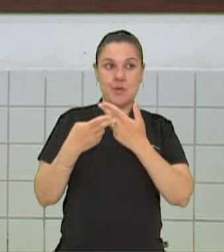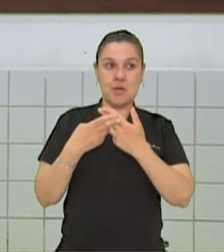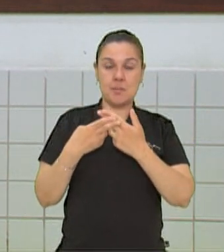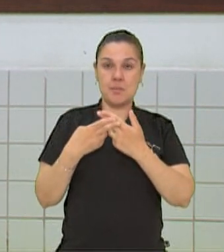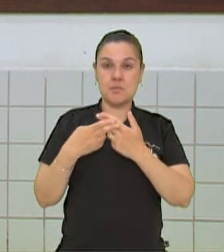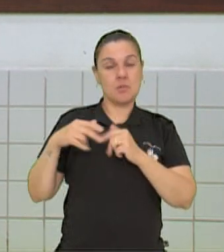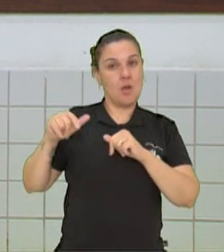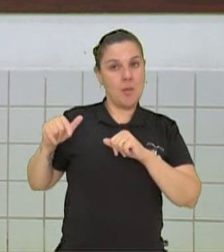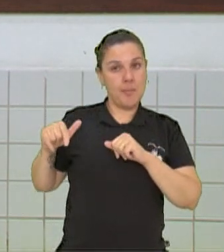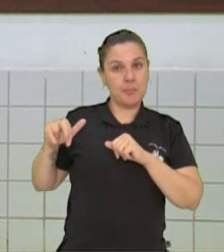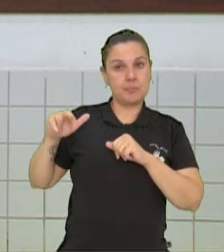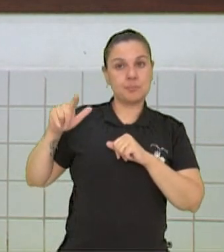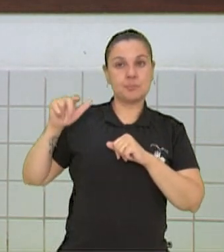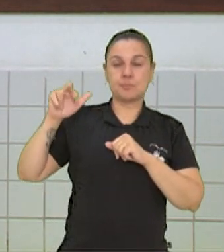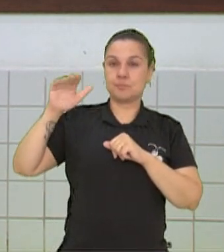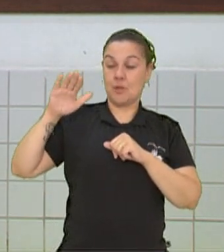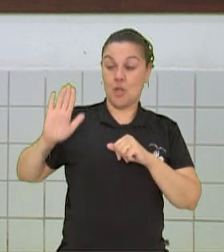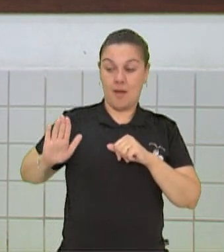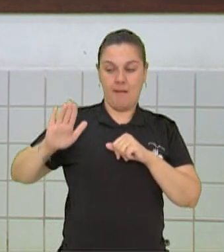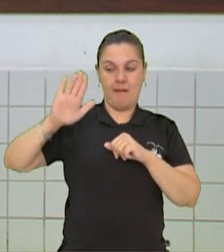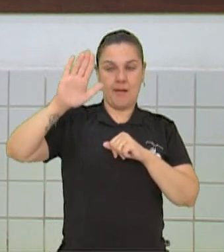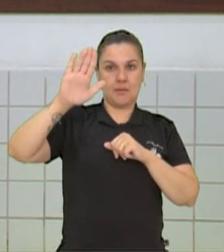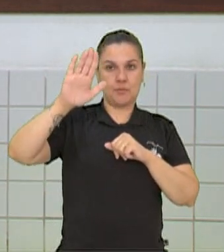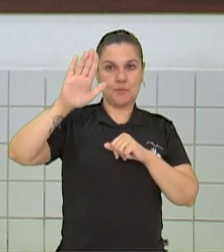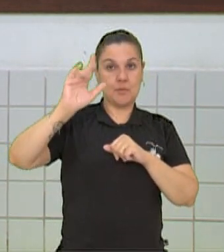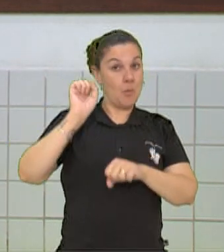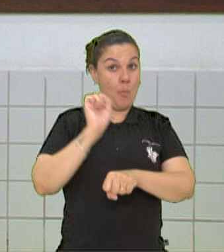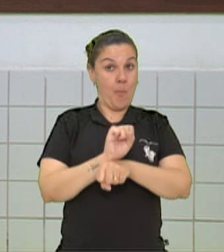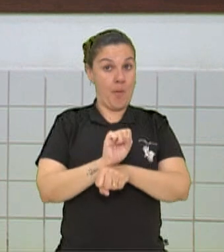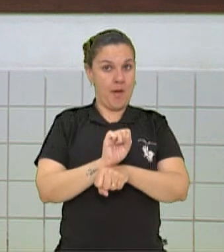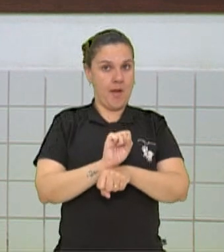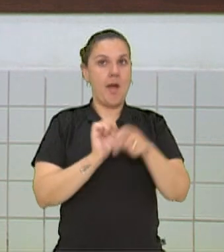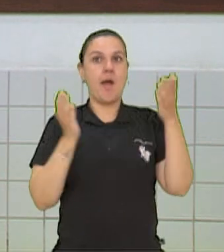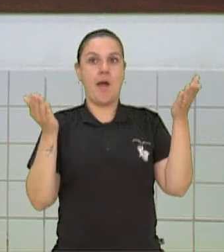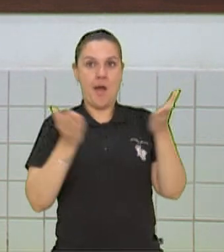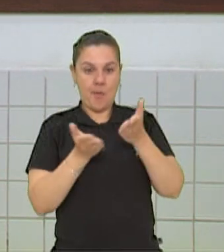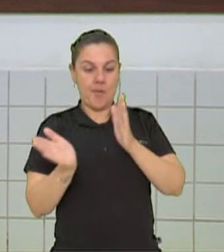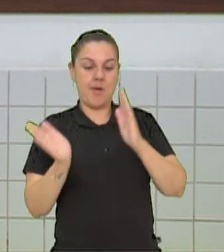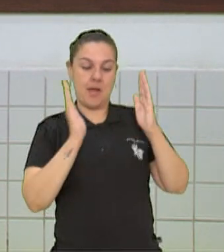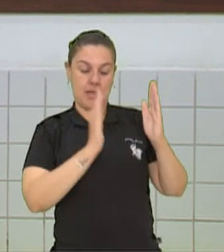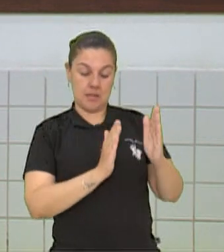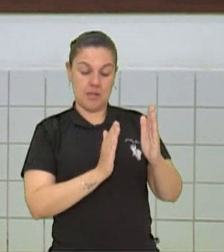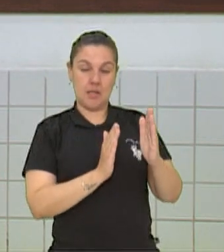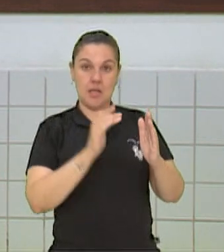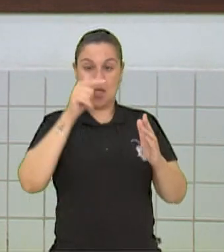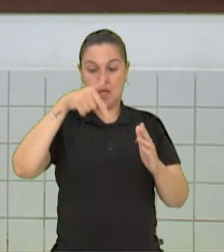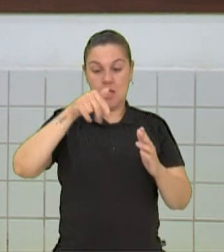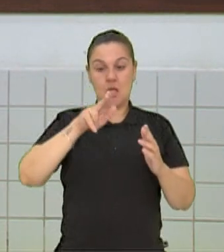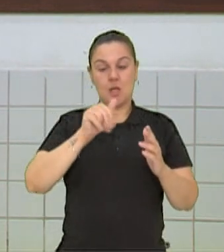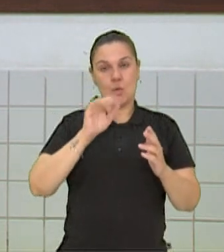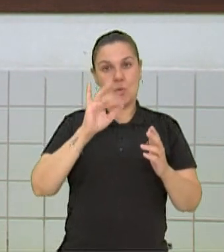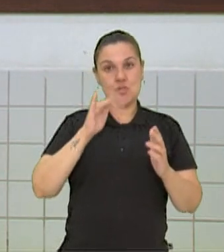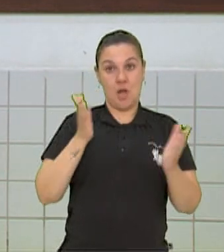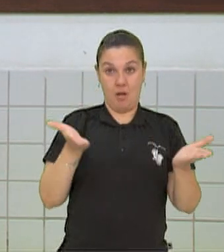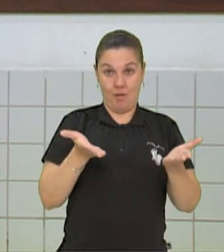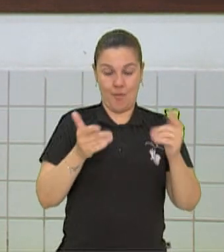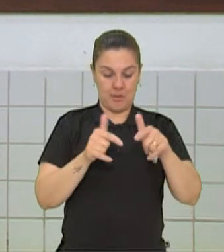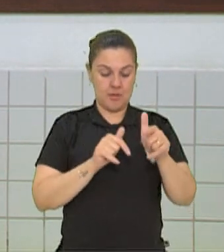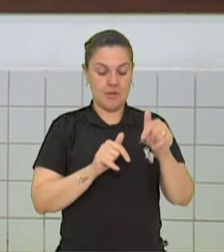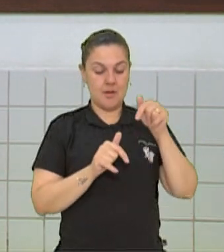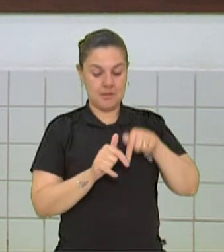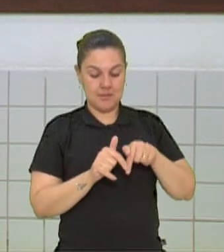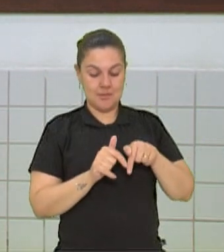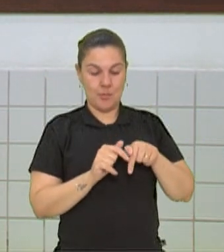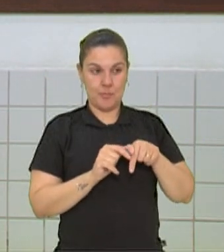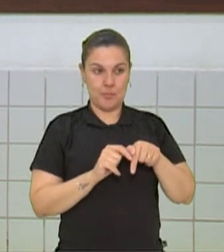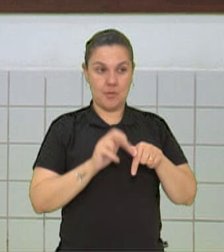a rampa. Ou seja, você vai subindo continuamente. Já a mecânica quântica, cara, você imagina a escada. Você está aqui num